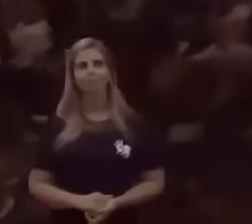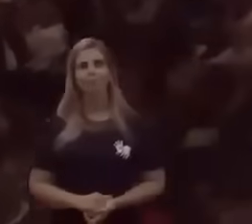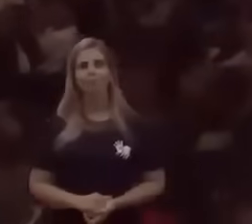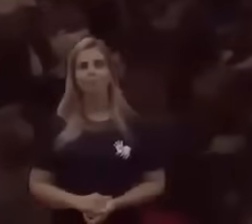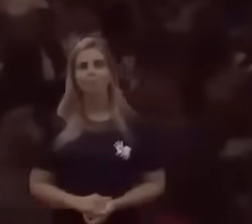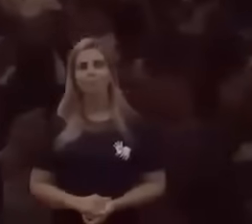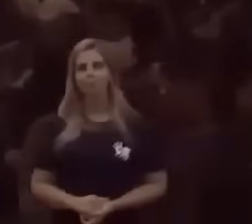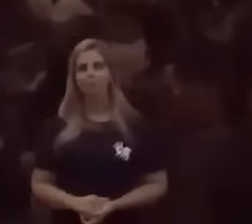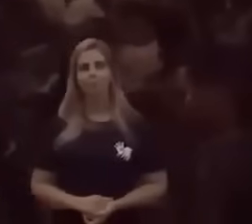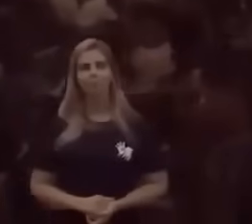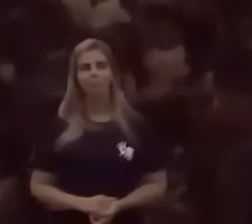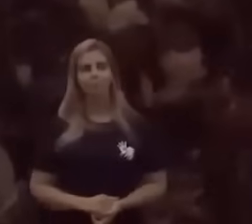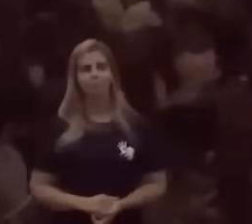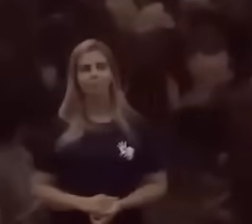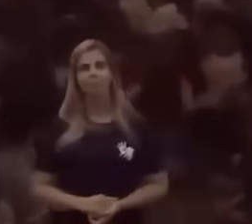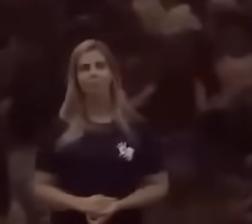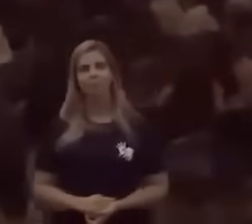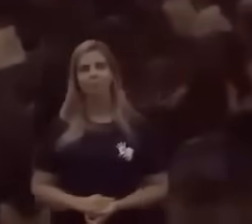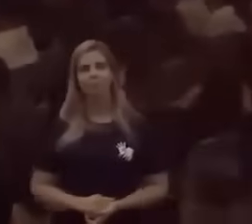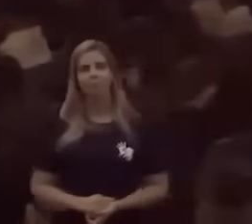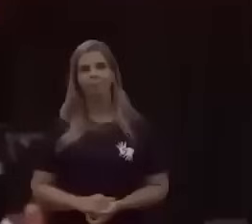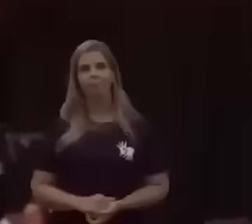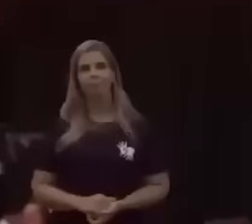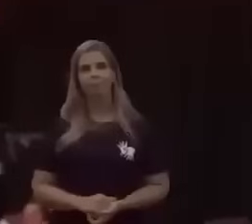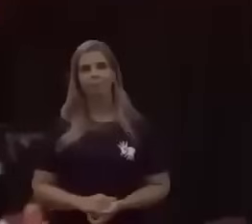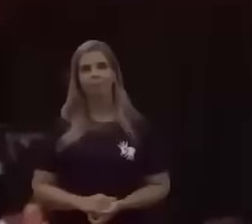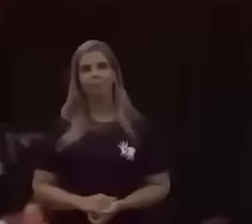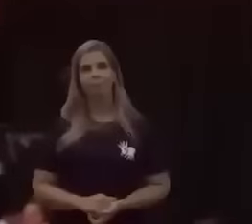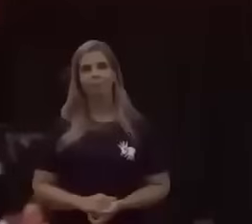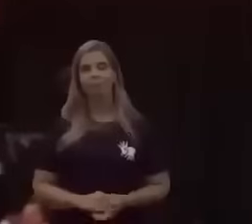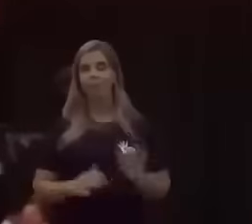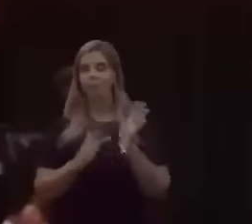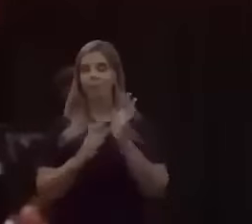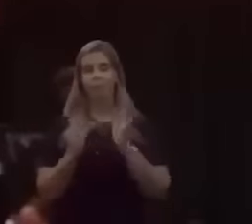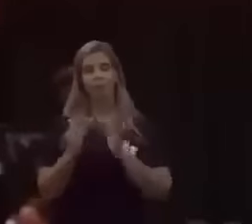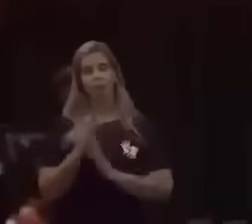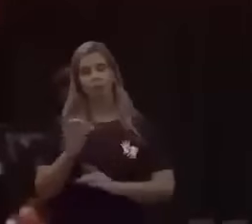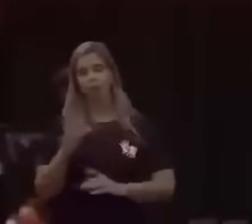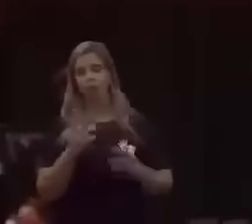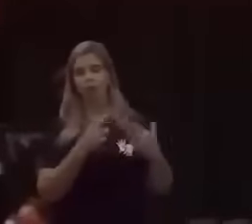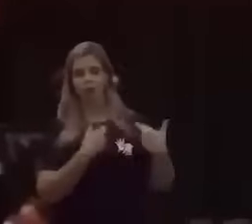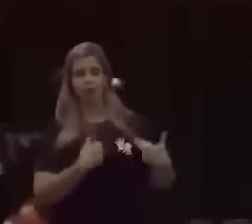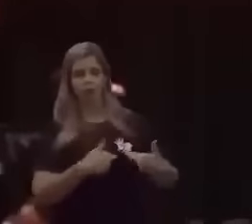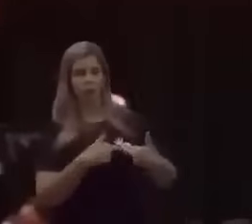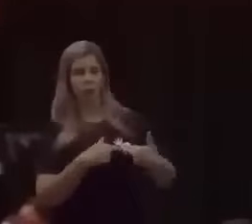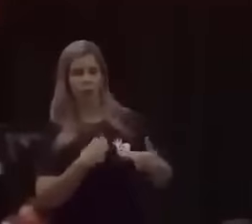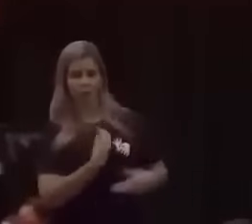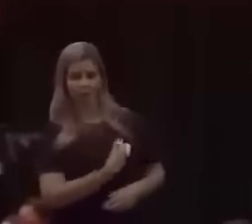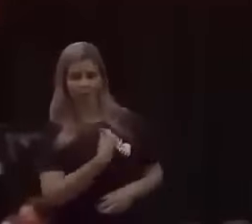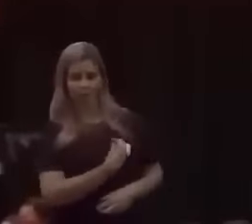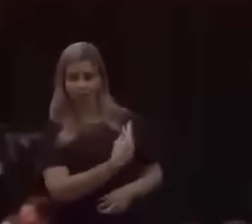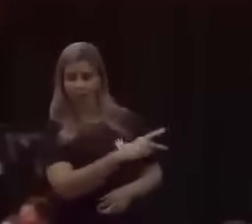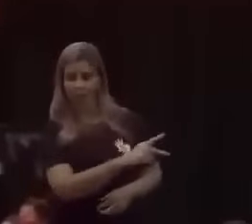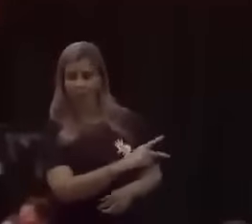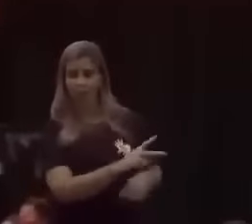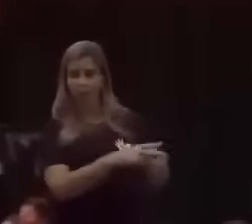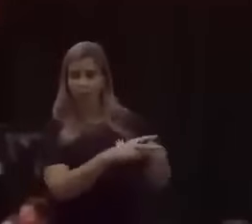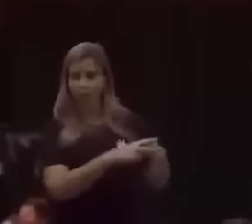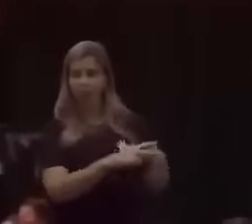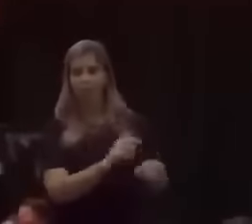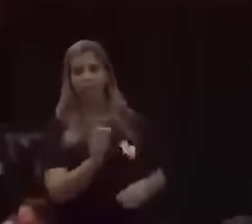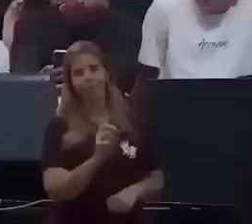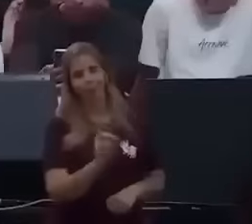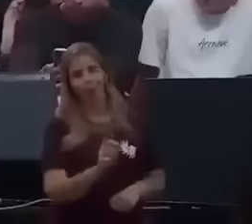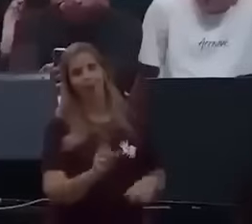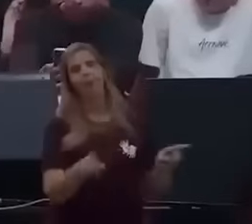Mas notem, meus irmãos, que Jesus está apenas aqui restaurando a vida de Pedro. Jesus está também restaurando o